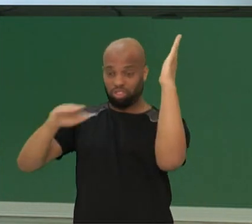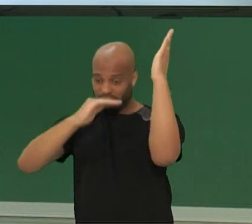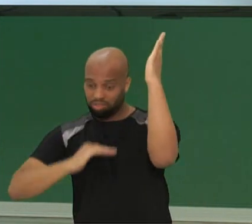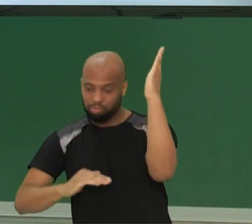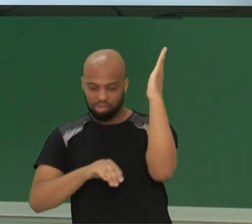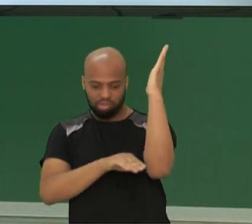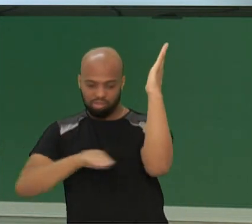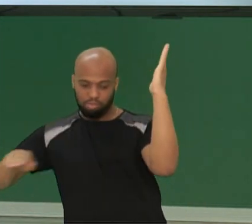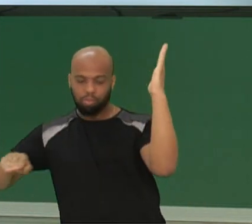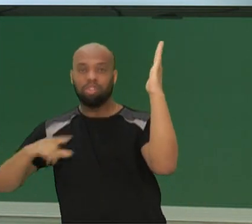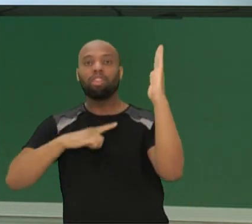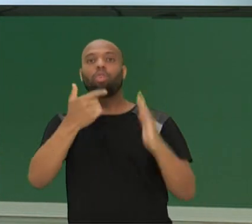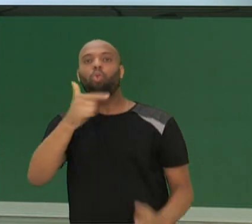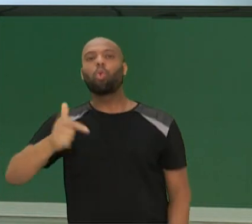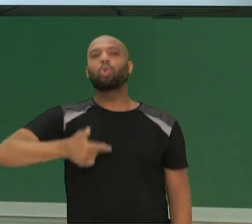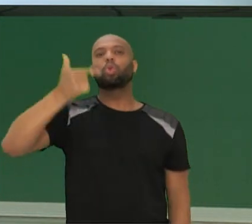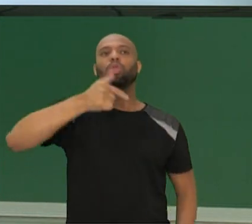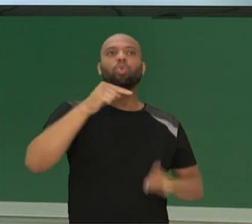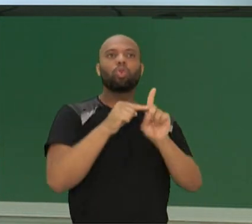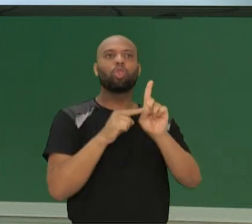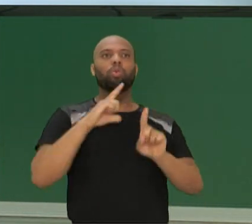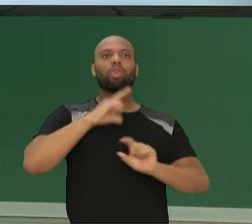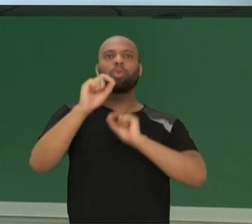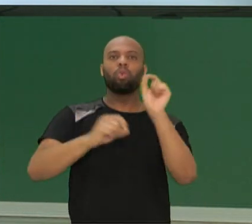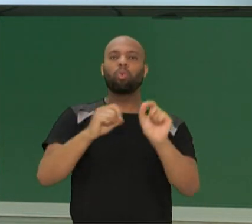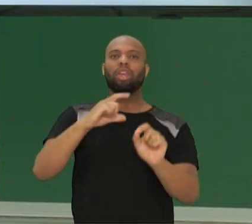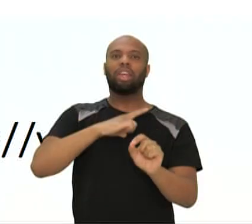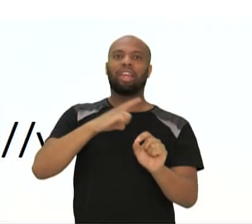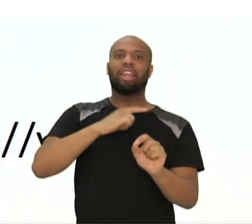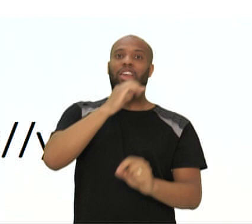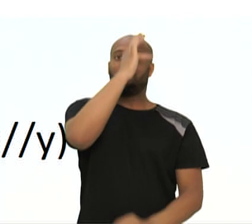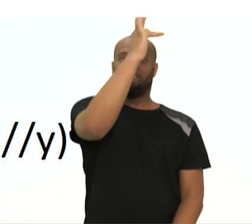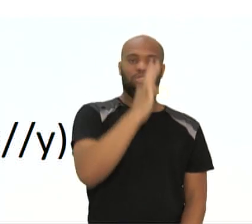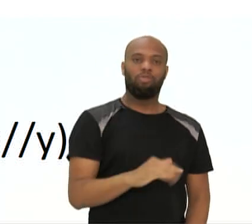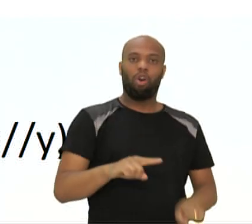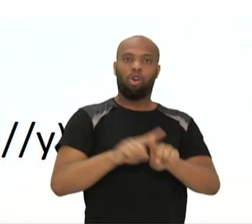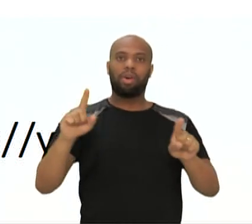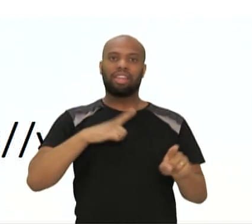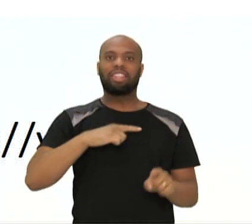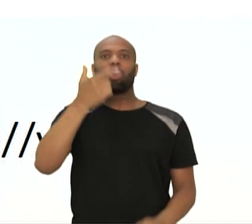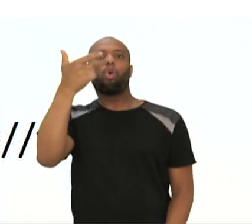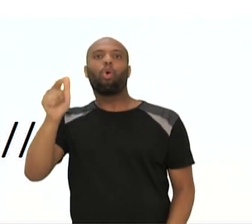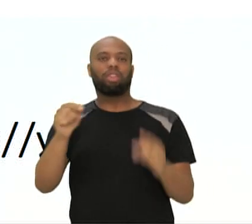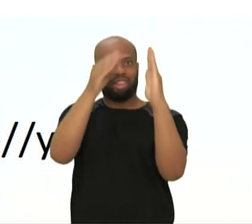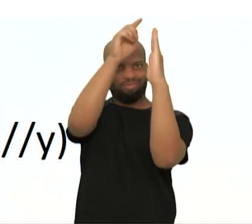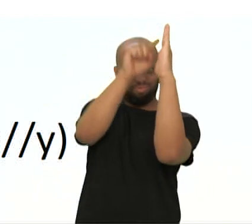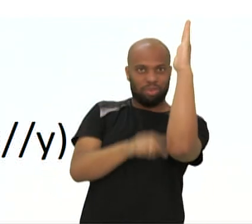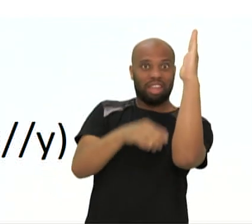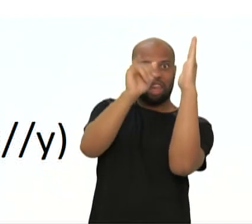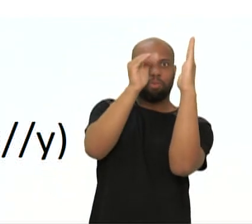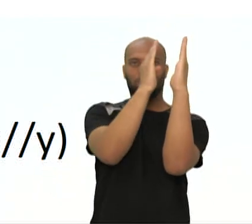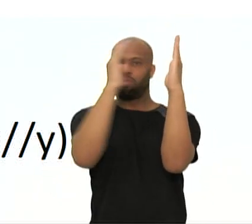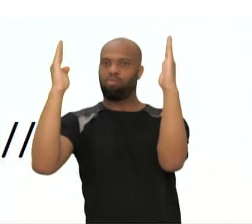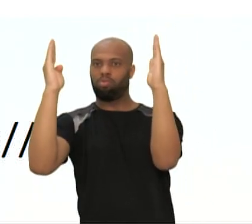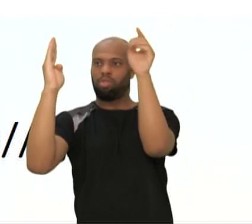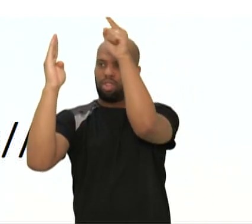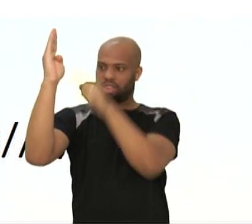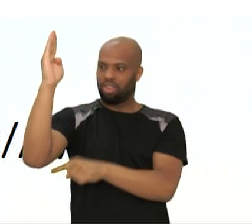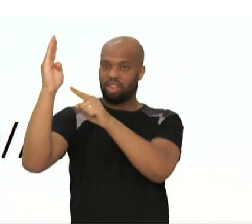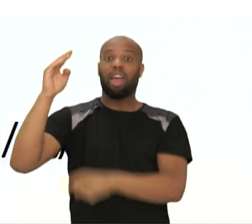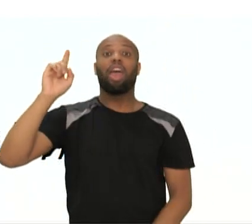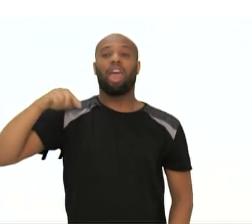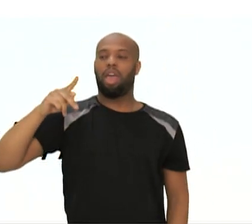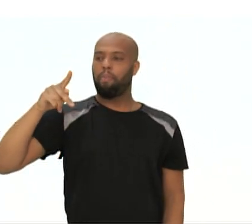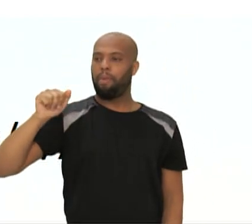e temos o segundo caso, quando os focos estão na paralela ao eixo Y. Então, o que eu tenho que fazer? Se